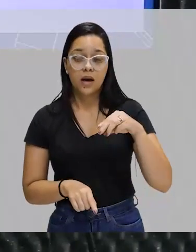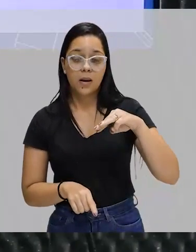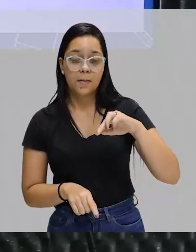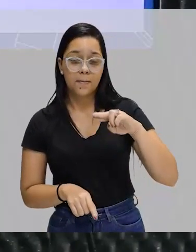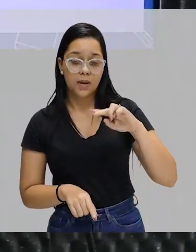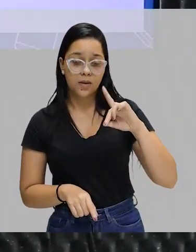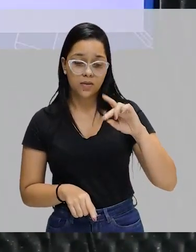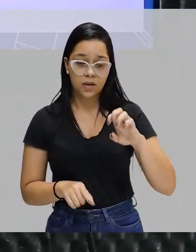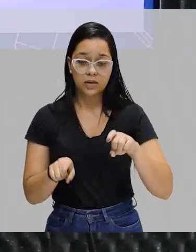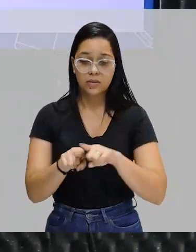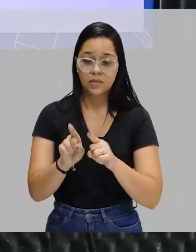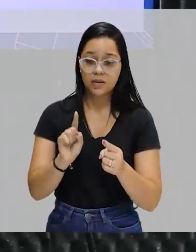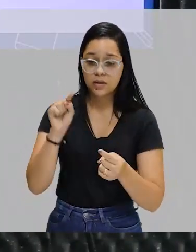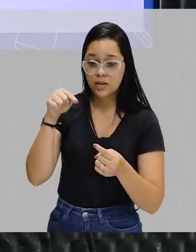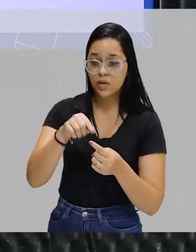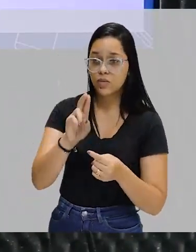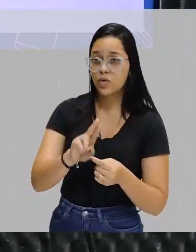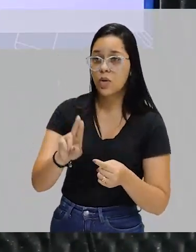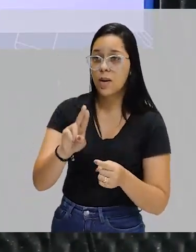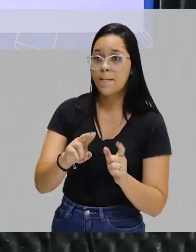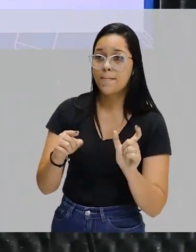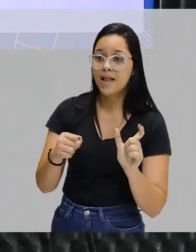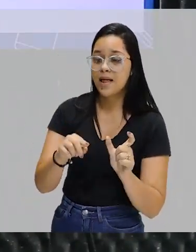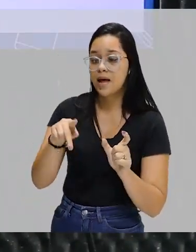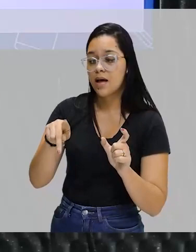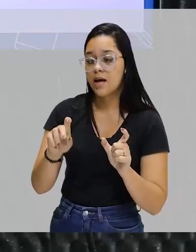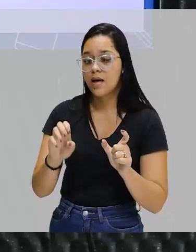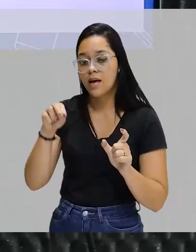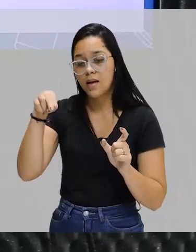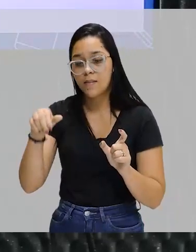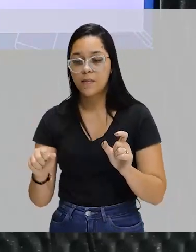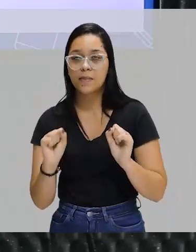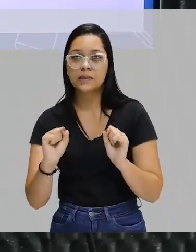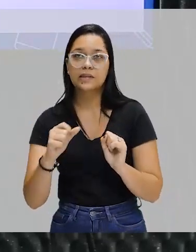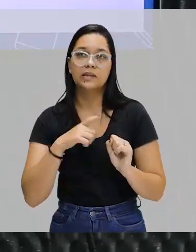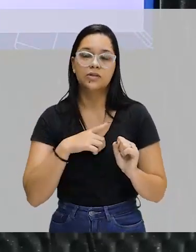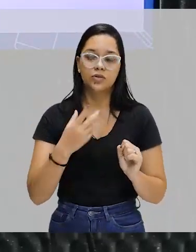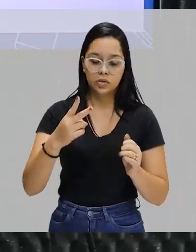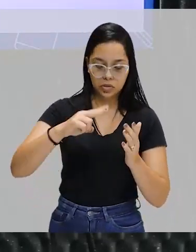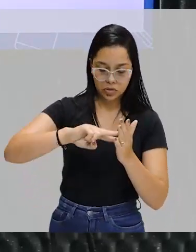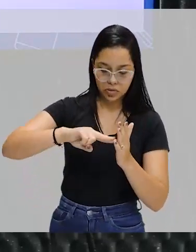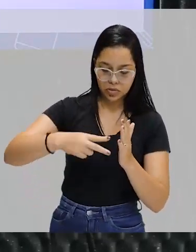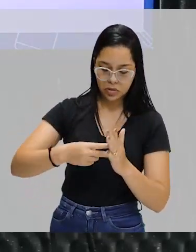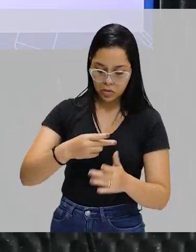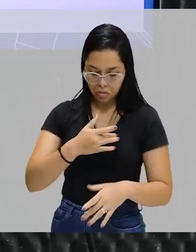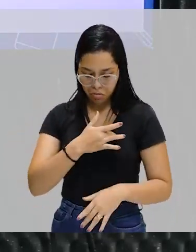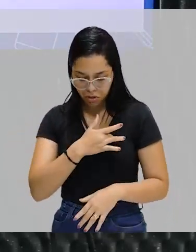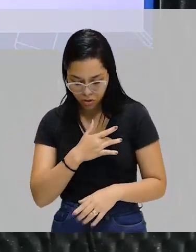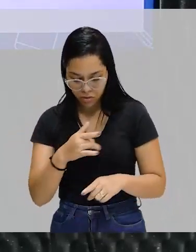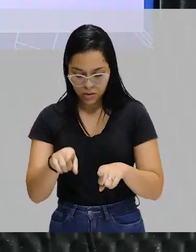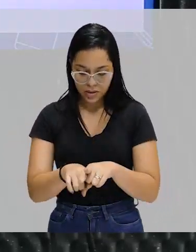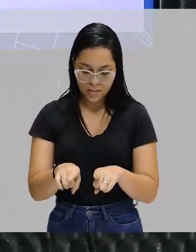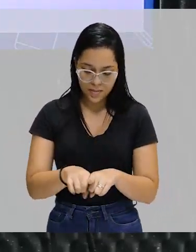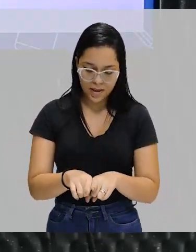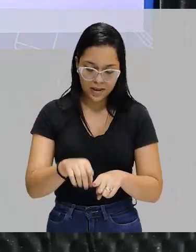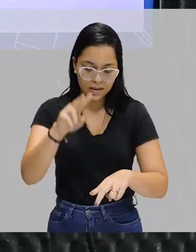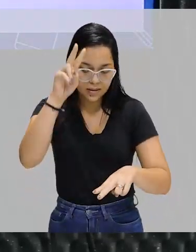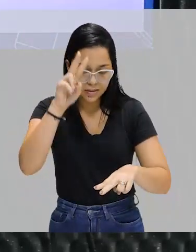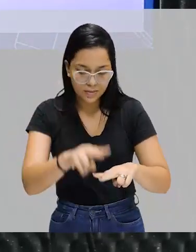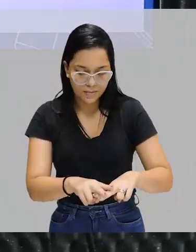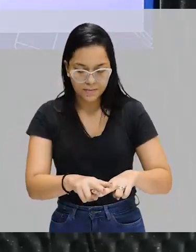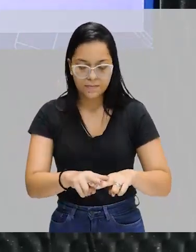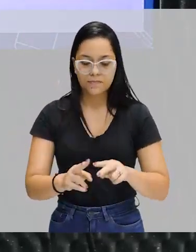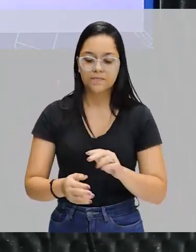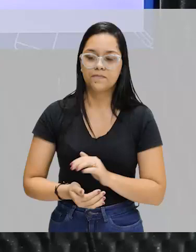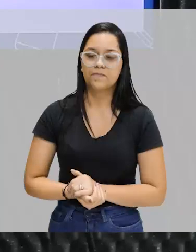foi intencional. Ela utilizou a palavra polissêmica pena para dar esses dois sentidos, de compaixão e também de relacionada